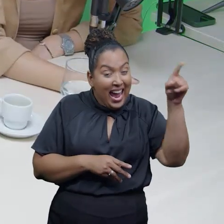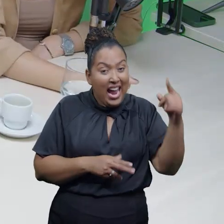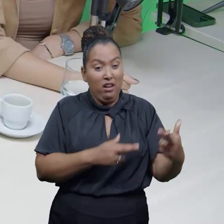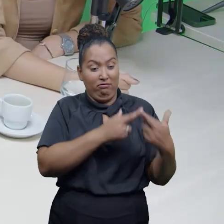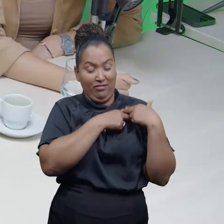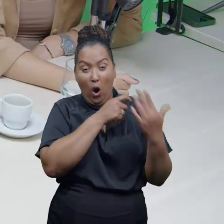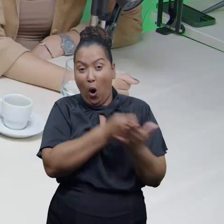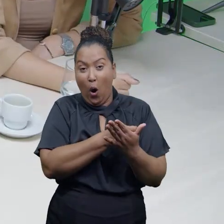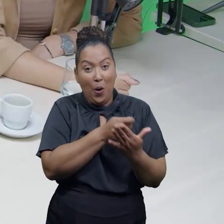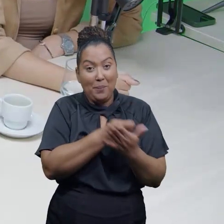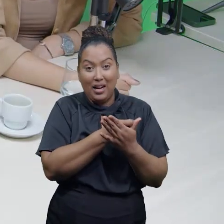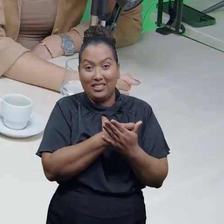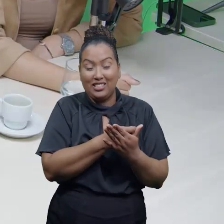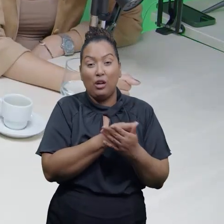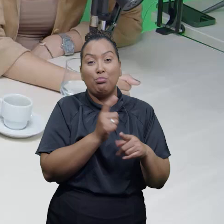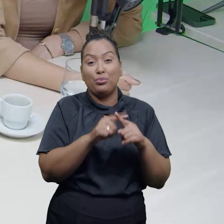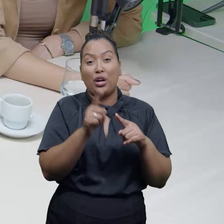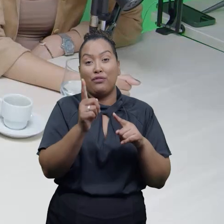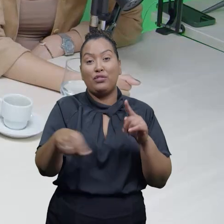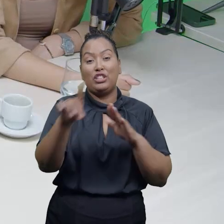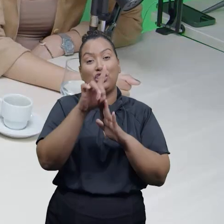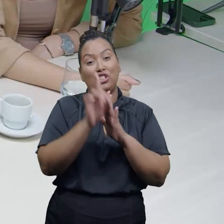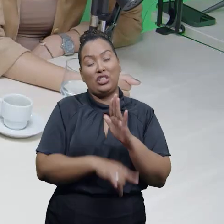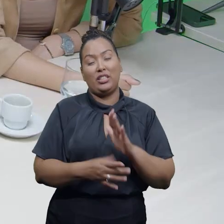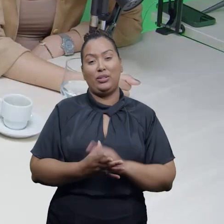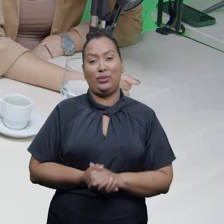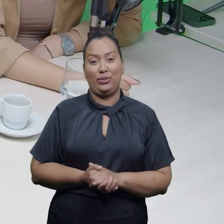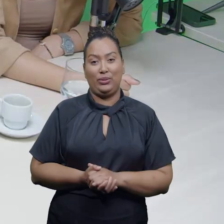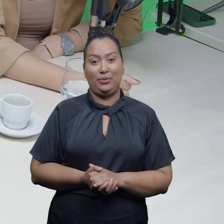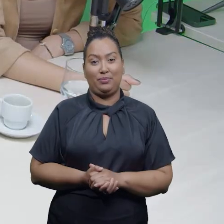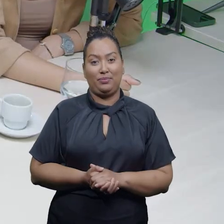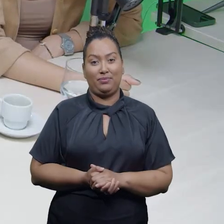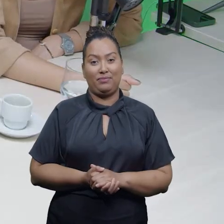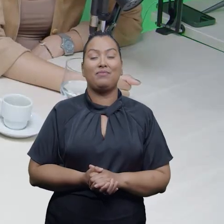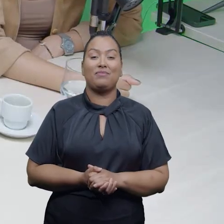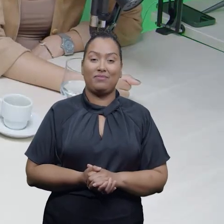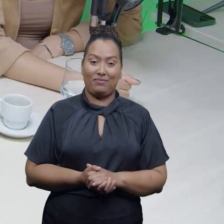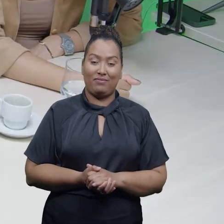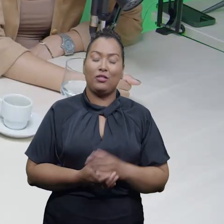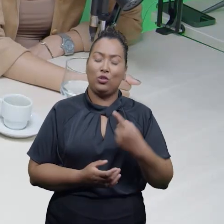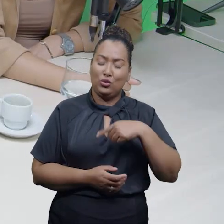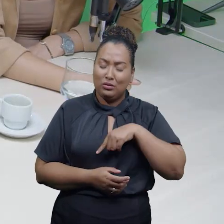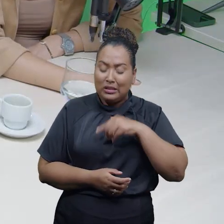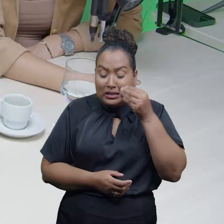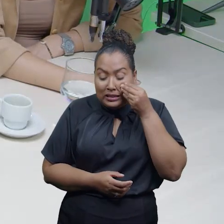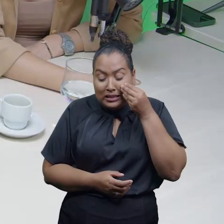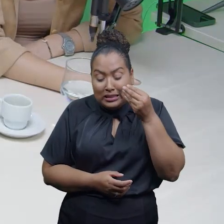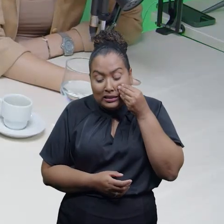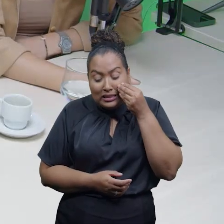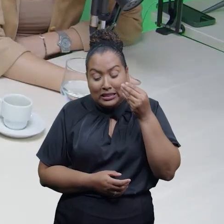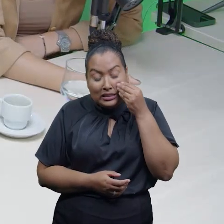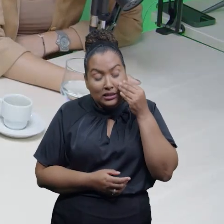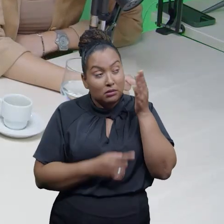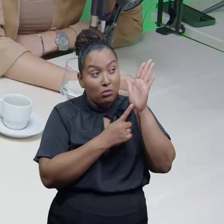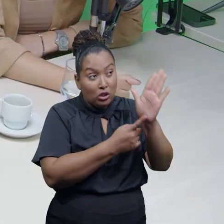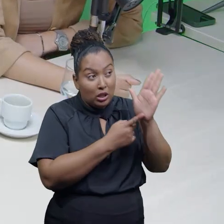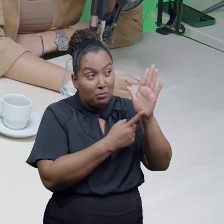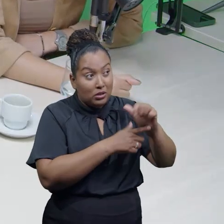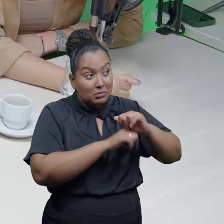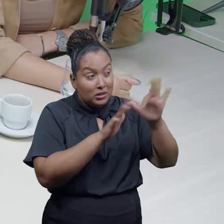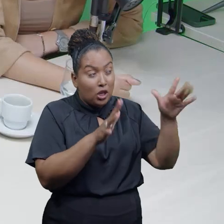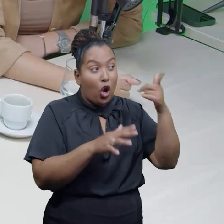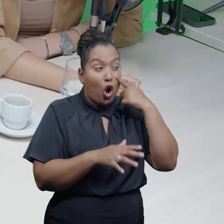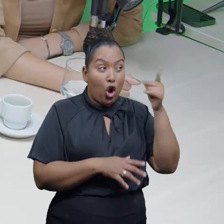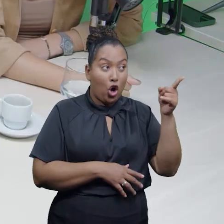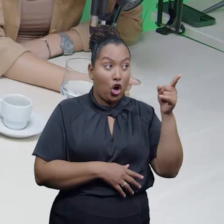é dever da administração, porque é direito daquela pessoa. Então, a gente tenta mostrar isso para o